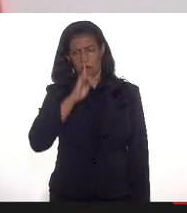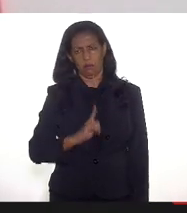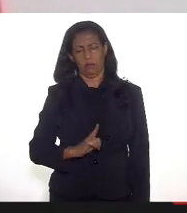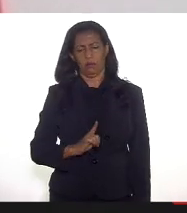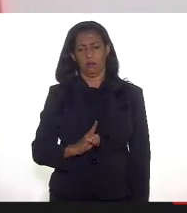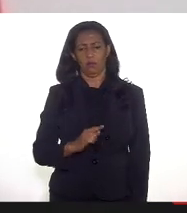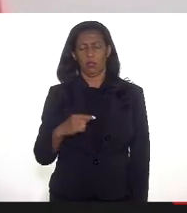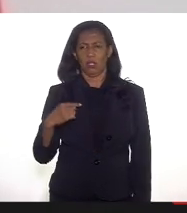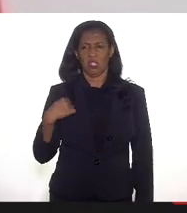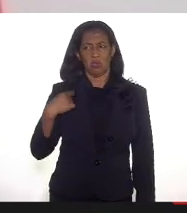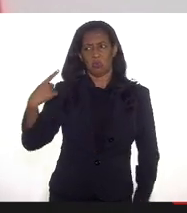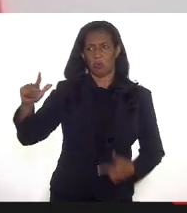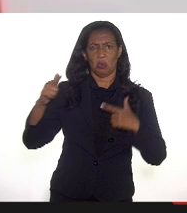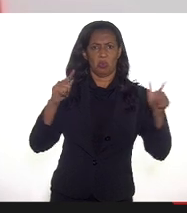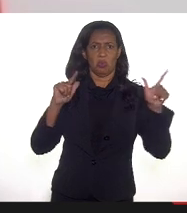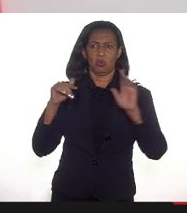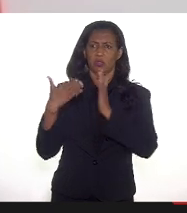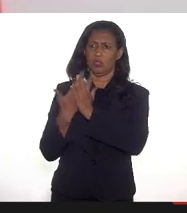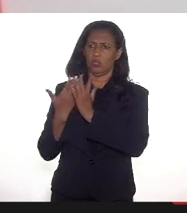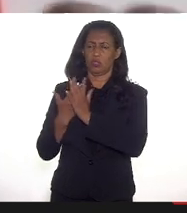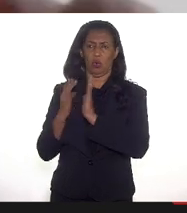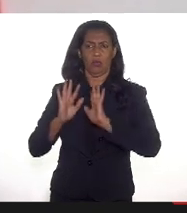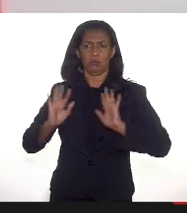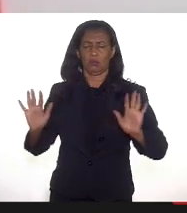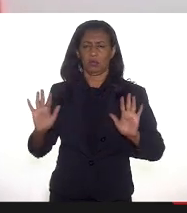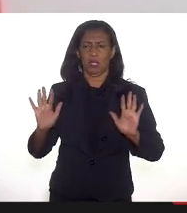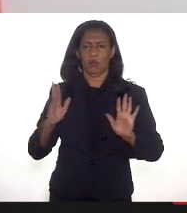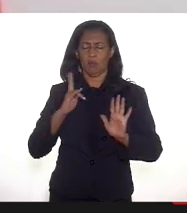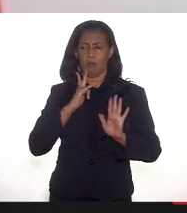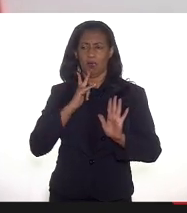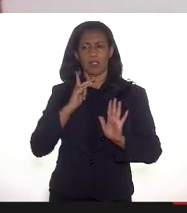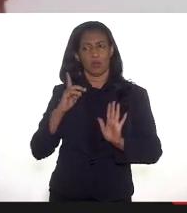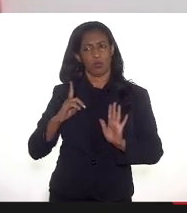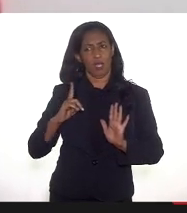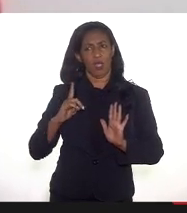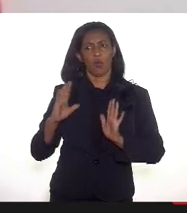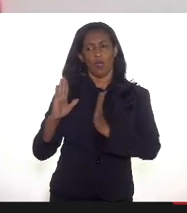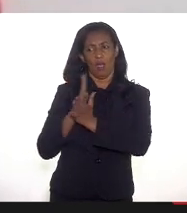nós conversamos com representantes dessas escolas e temos algumas